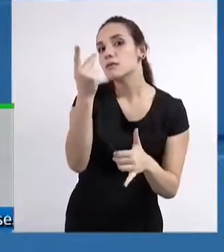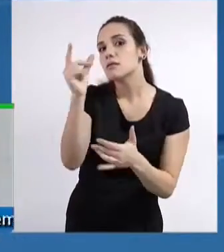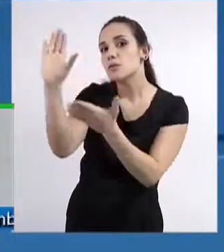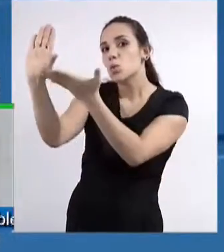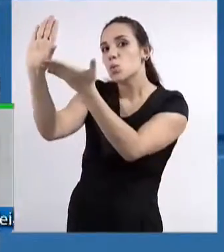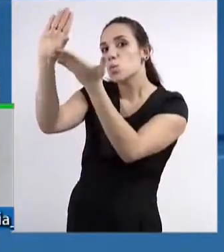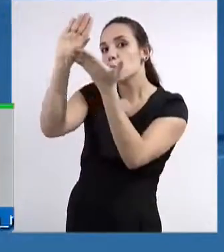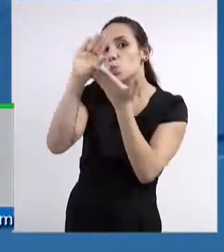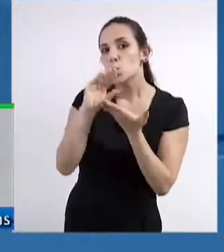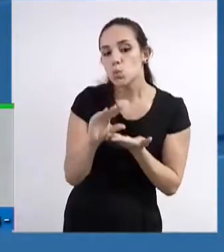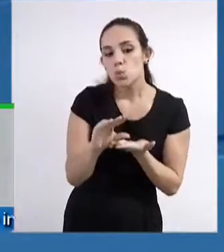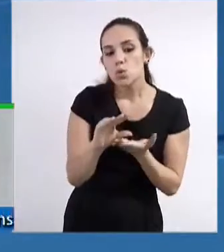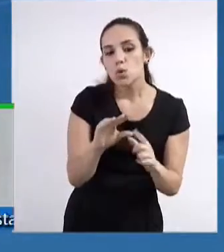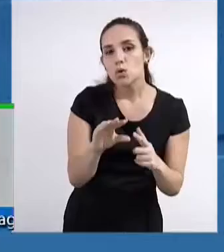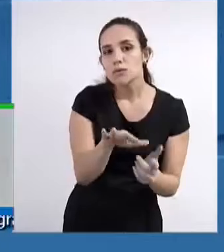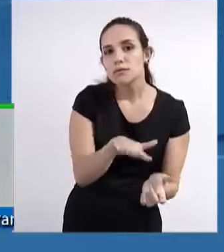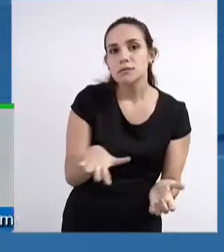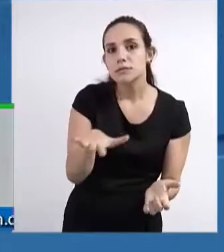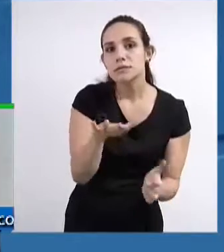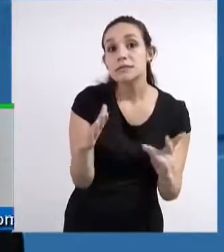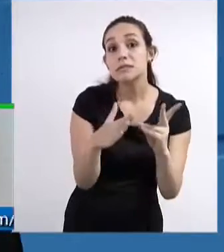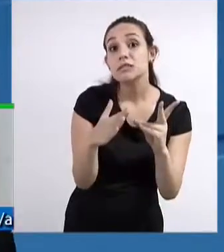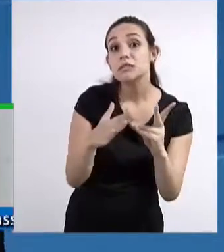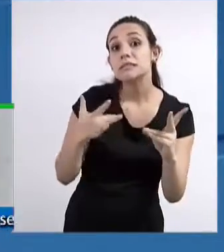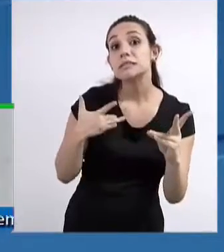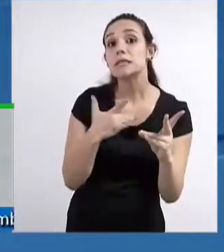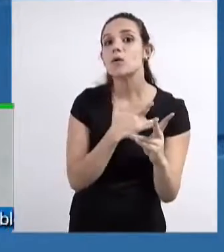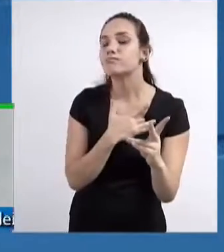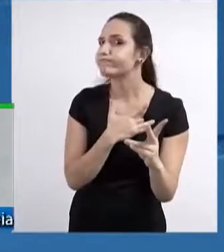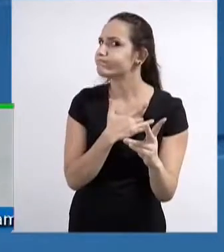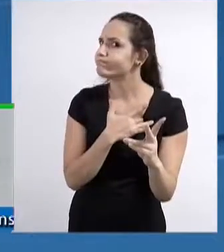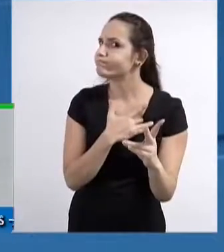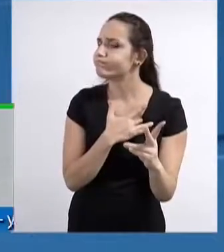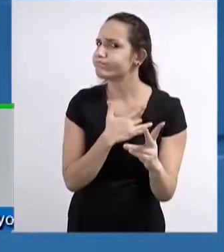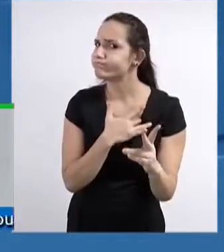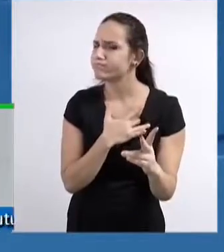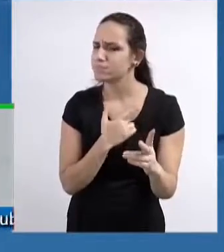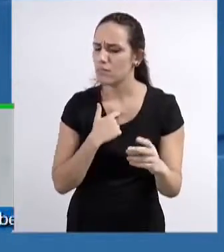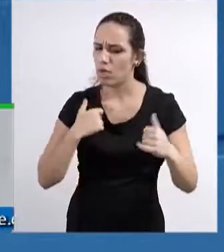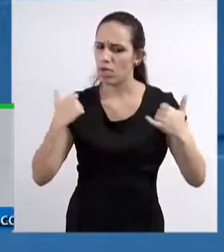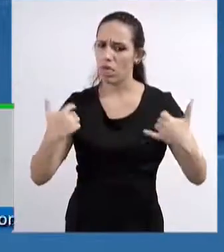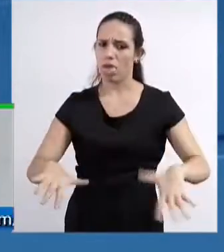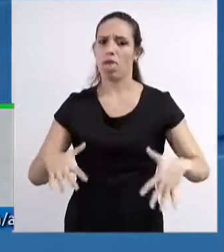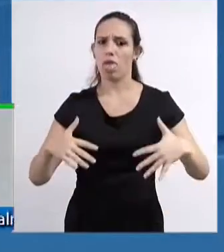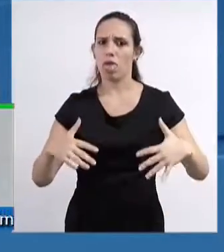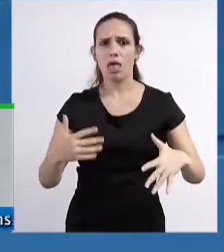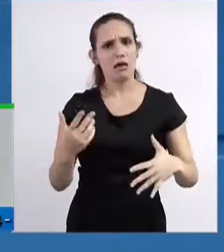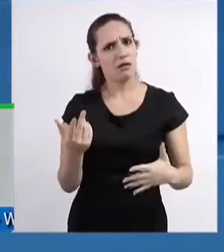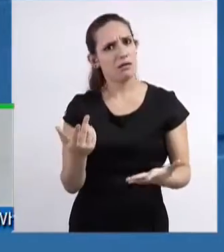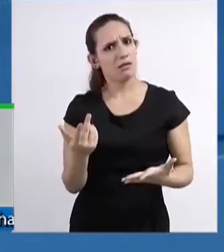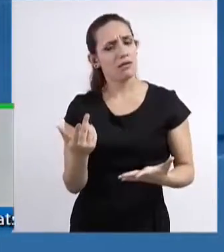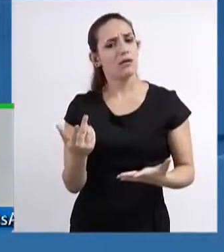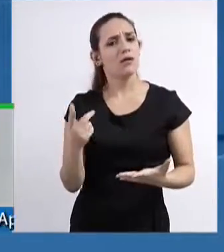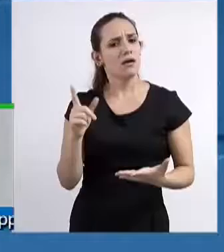saúde indígena, que é algo assim que nos deixa bastante surpreso,